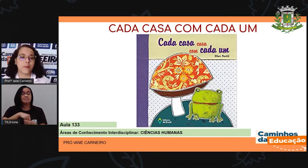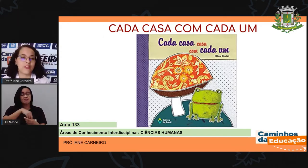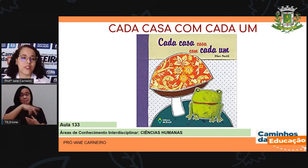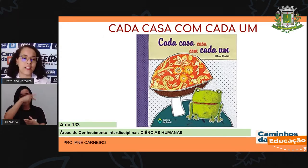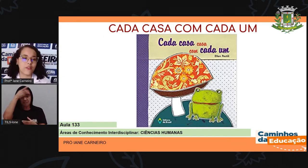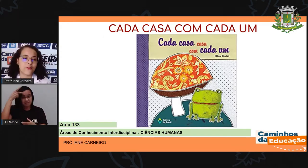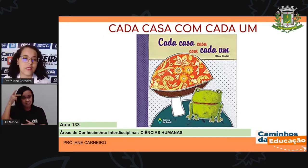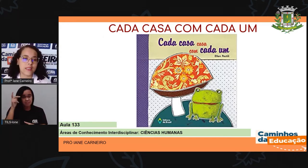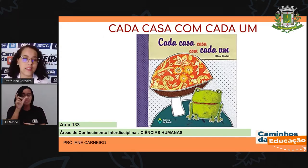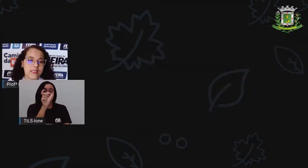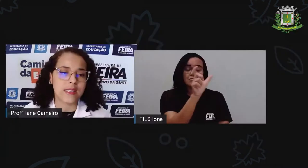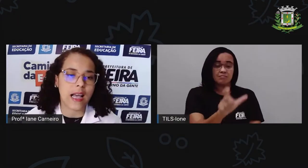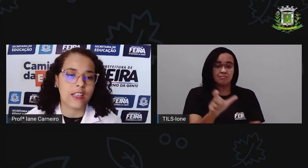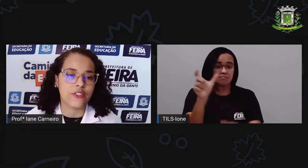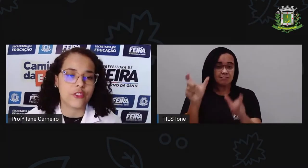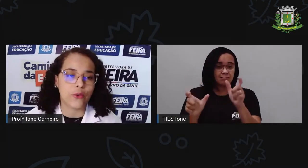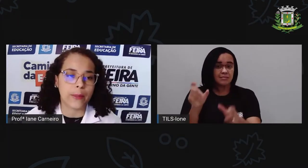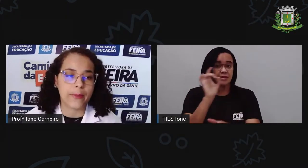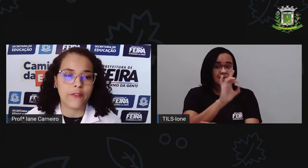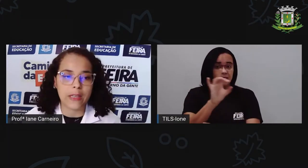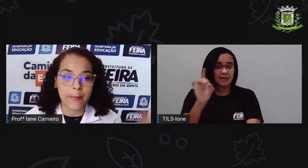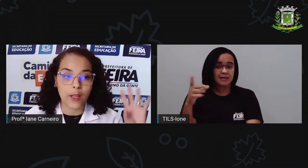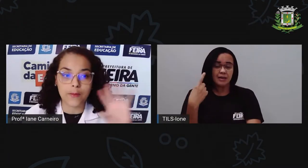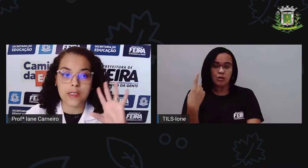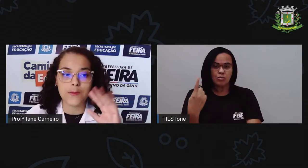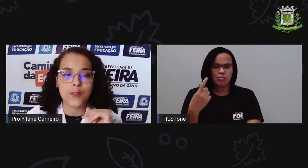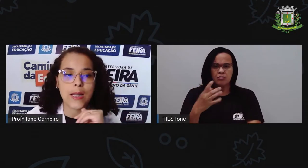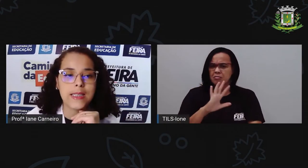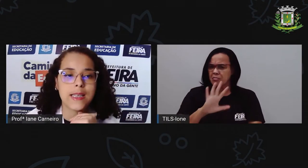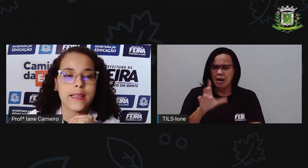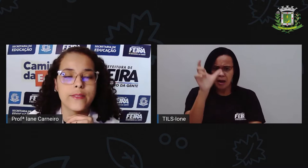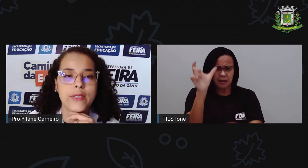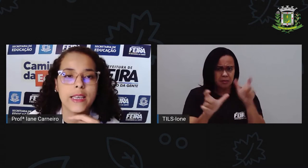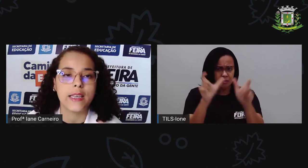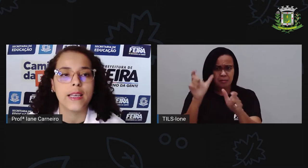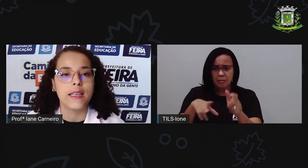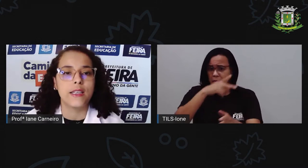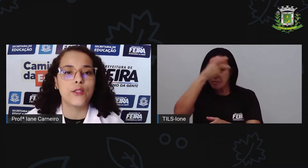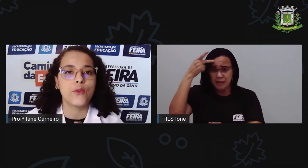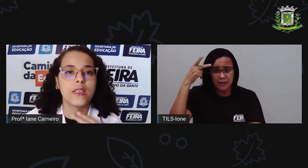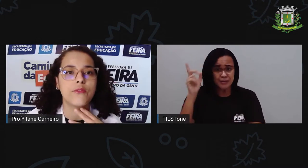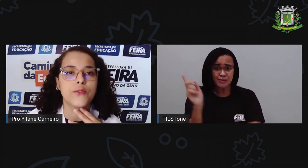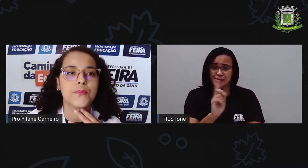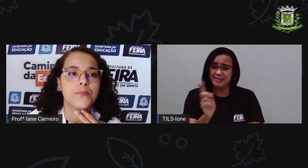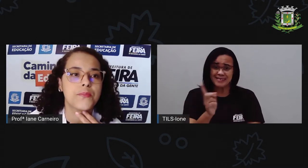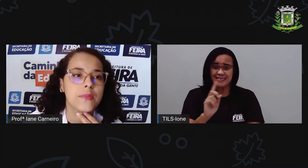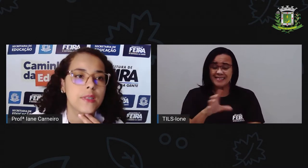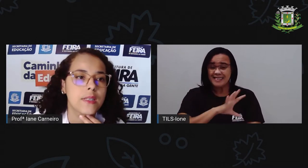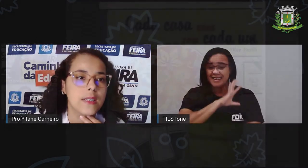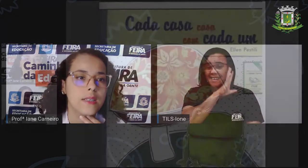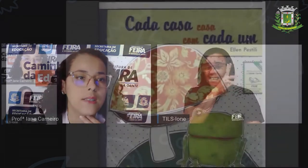Só vai compartilhar aqui com vocês a história, porque fica melhor para vocês visualizarem do que no livro.